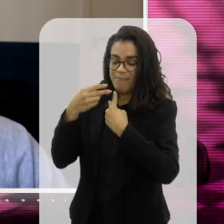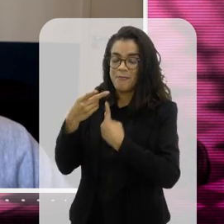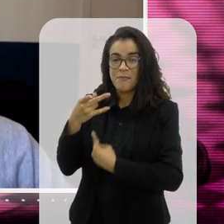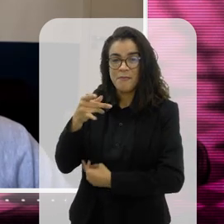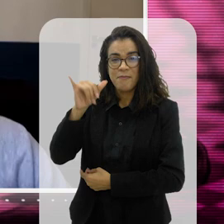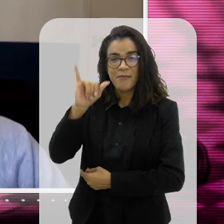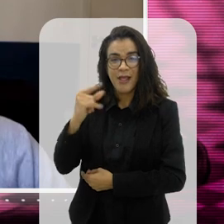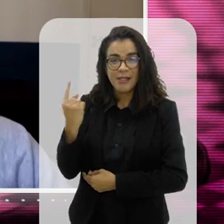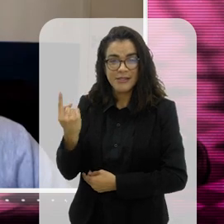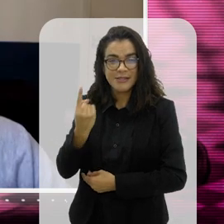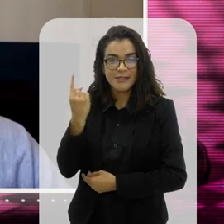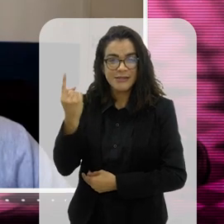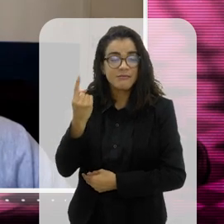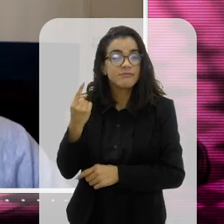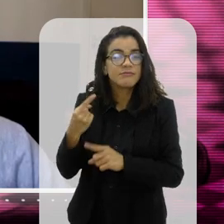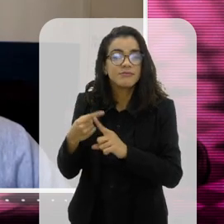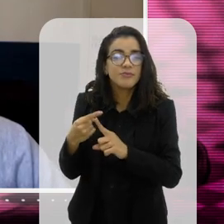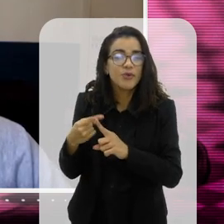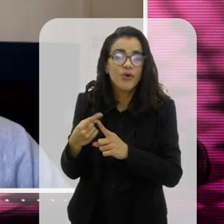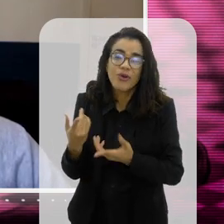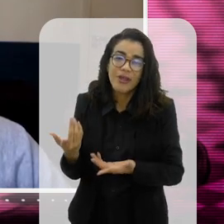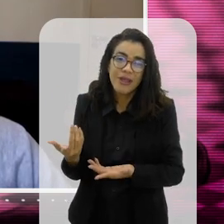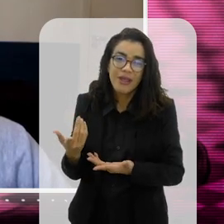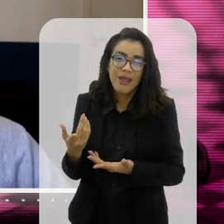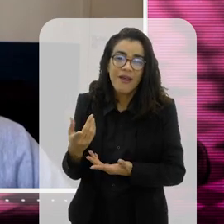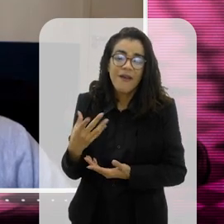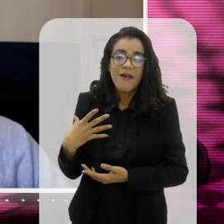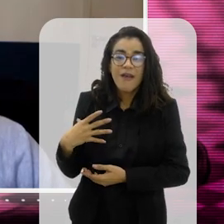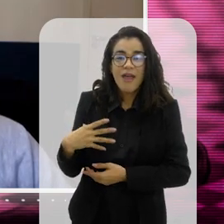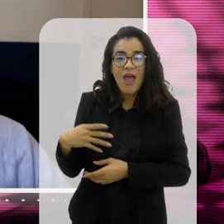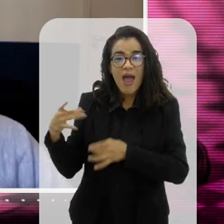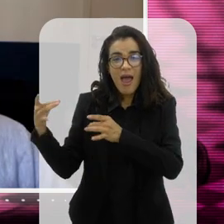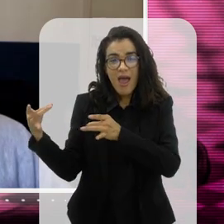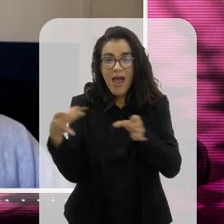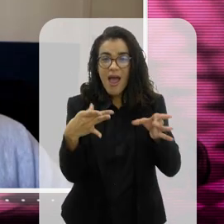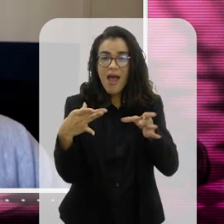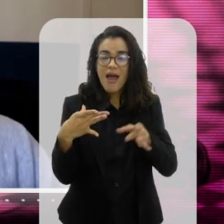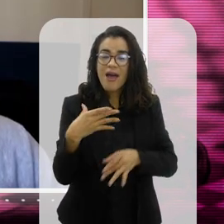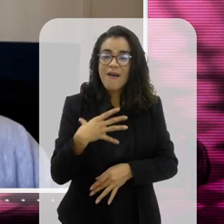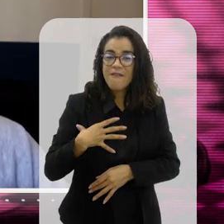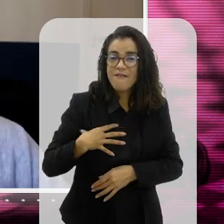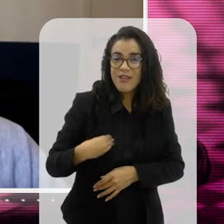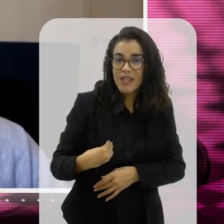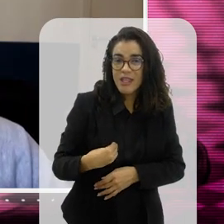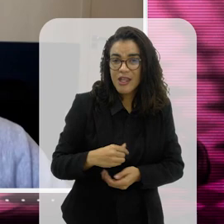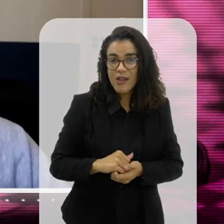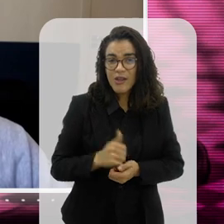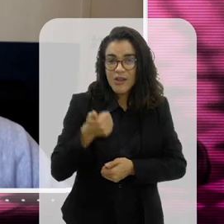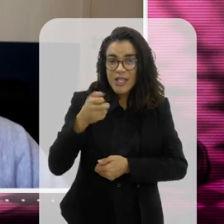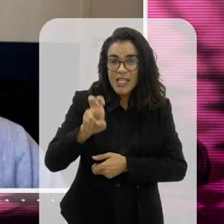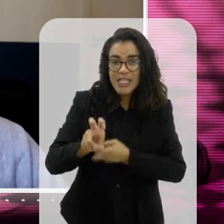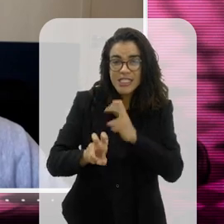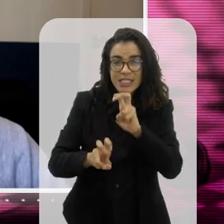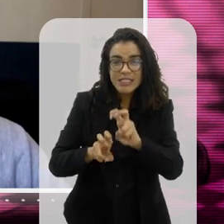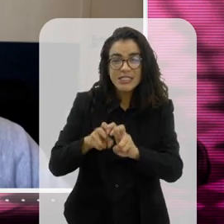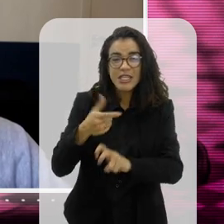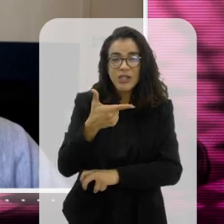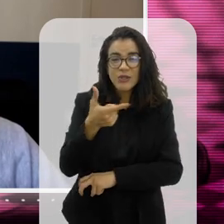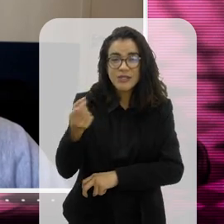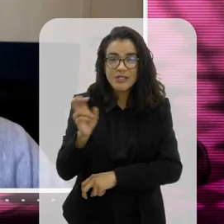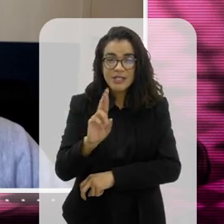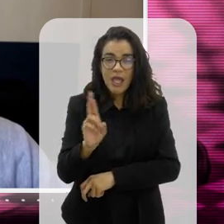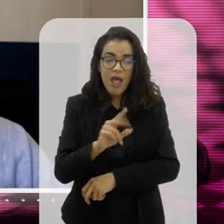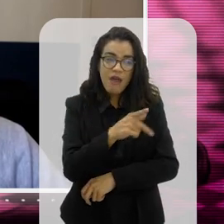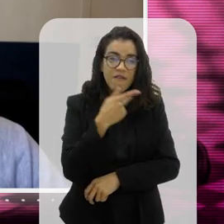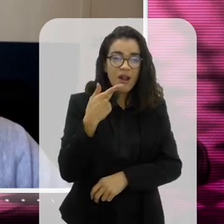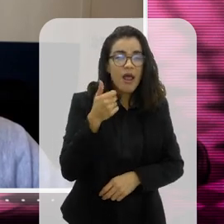como pai tem a sua importância, porque é tão fácil ter filho e abandonar para lá, né? É tão fácil encontrar o filho a cada 15 dias, dar